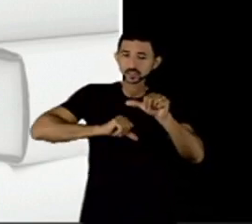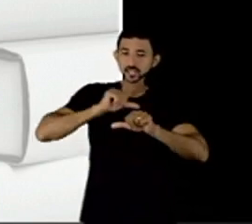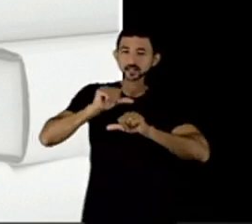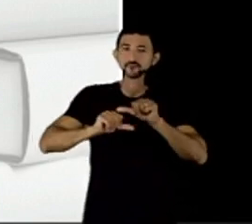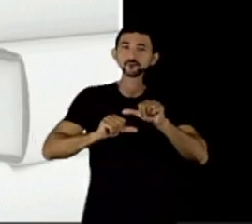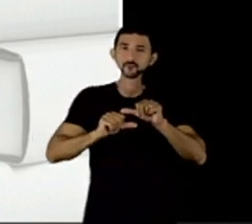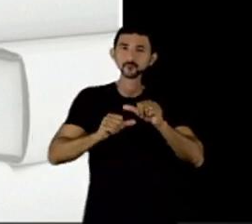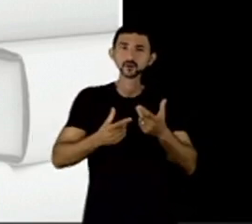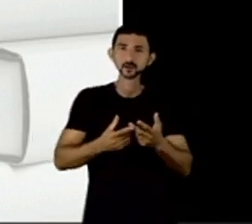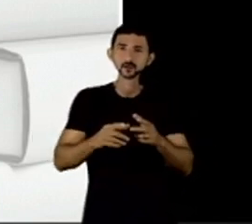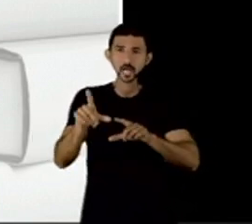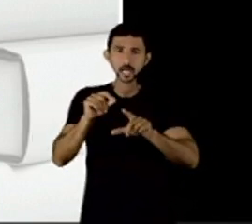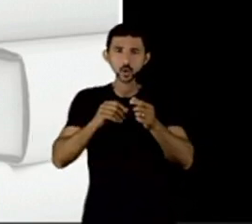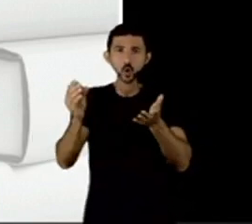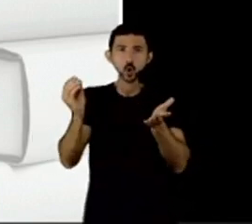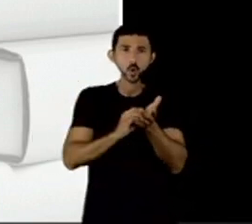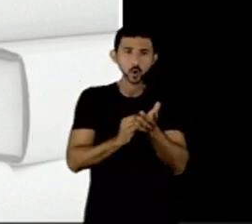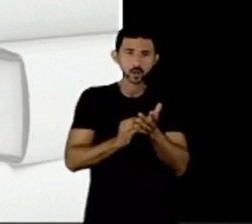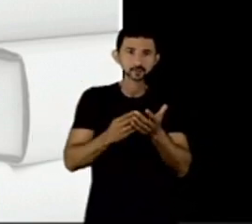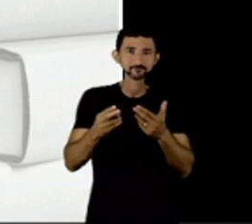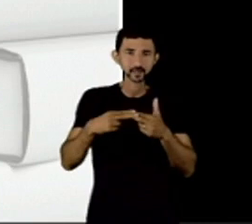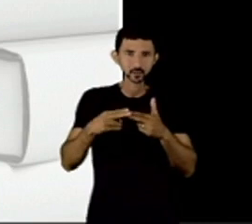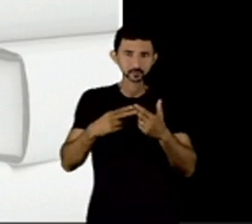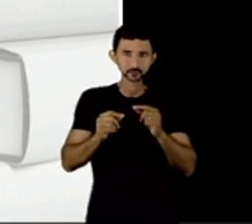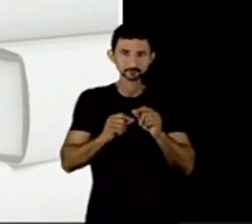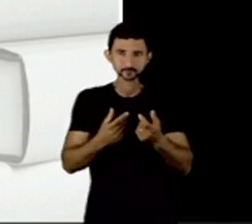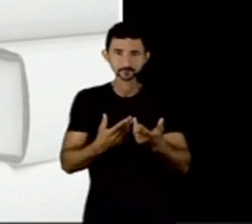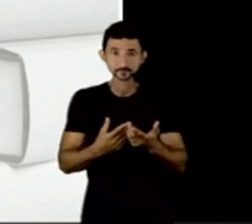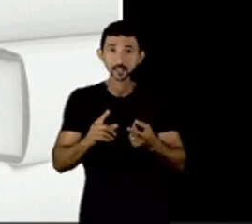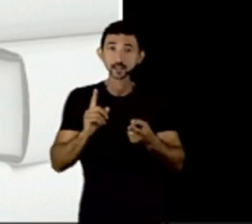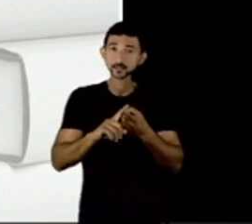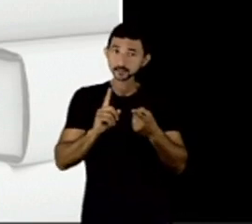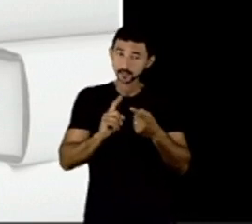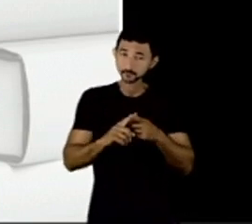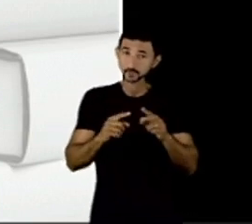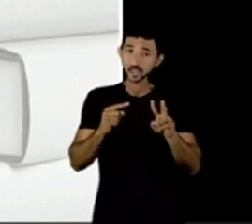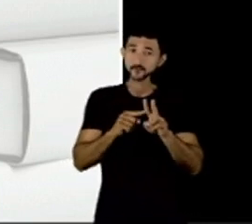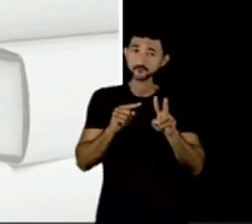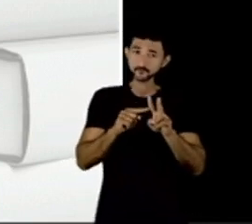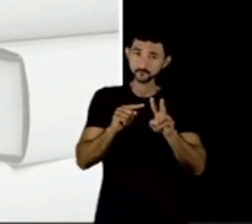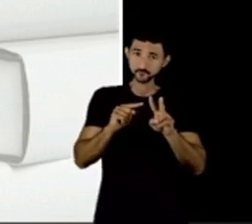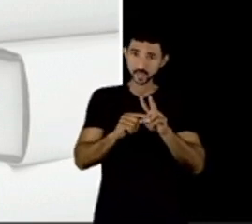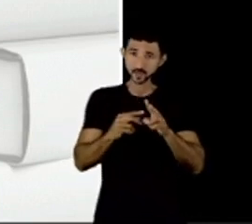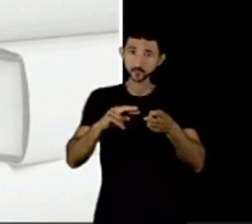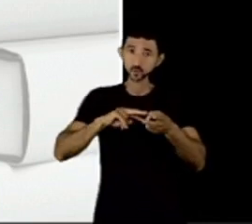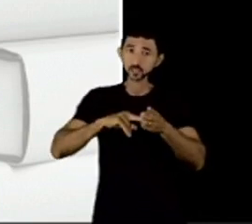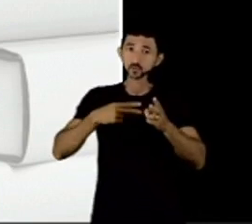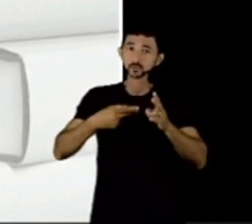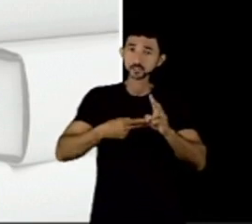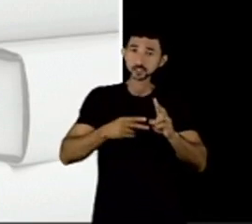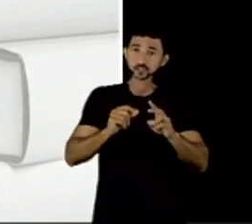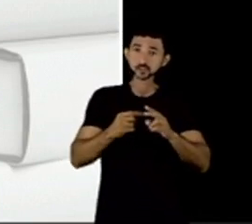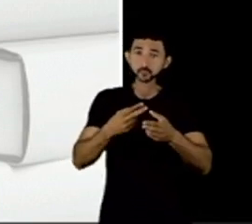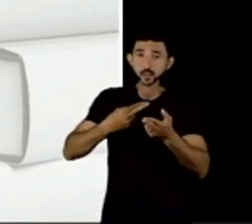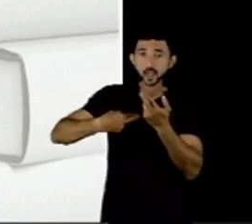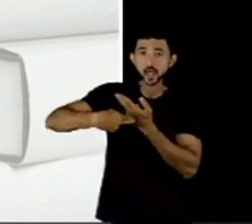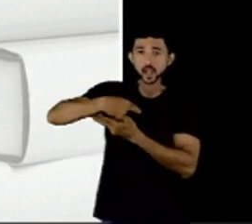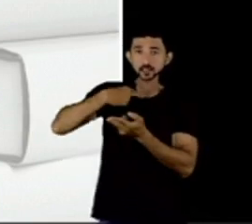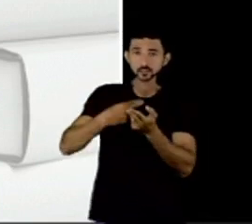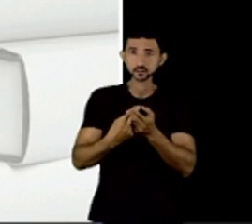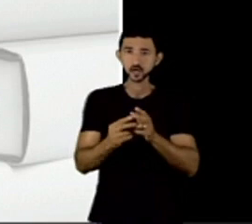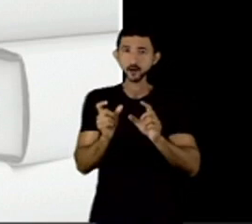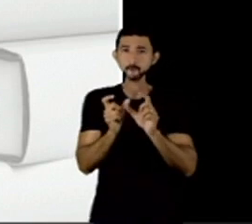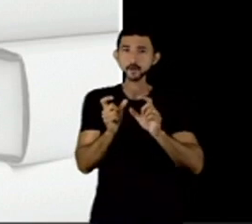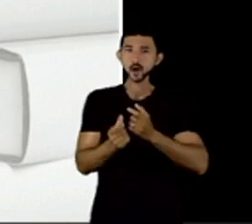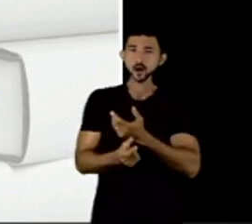escolhido aqui, que foi escolhido para ser usado aqui, ele também é um verbo que adquire um sentido porque ele está relacionado a